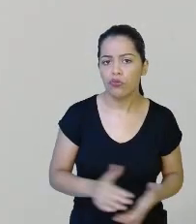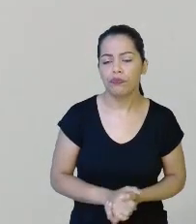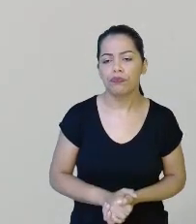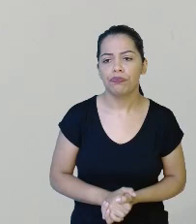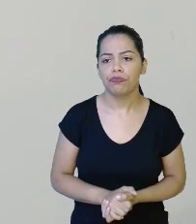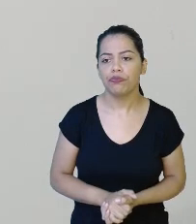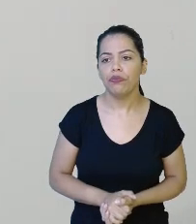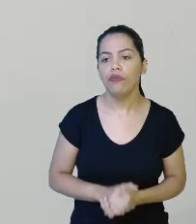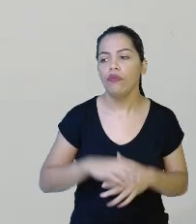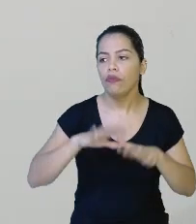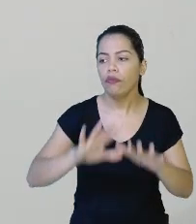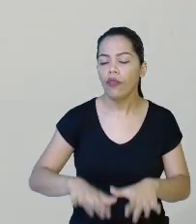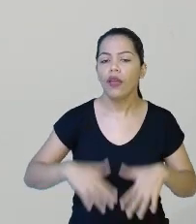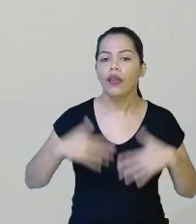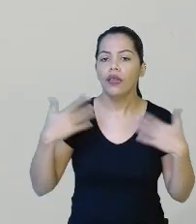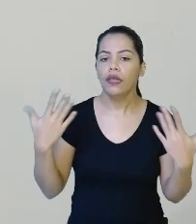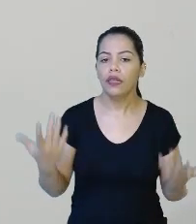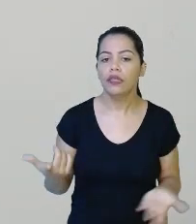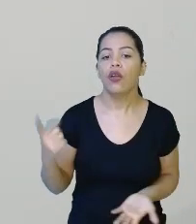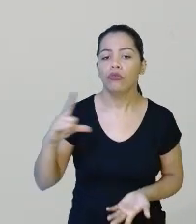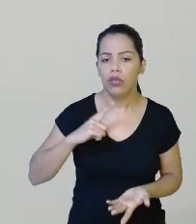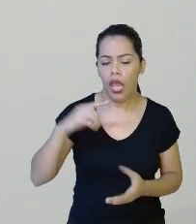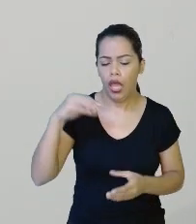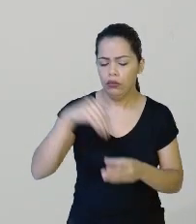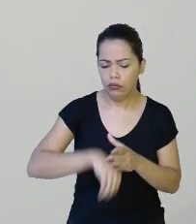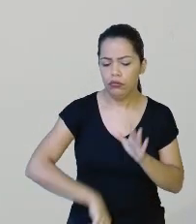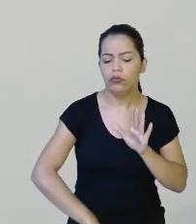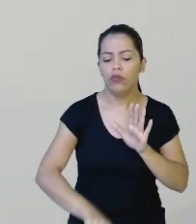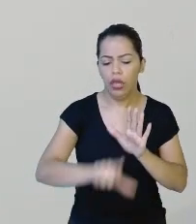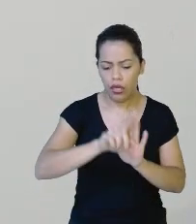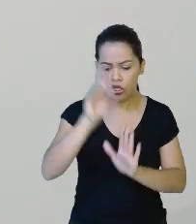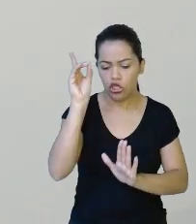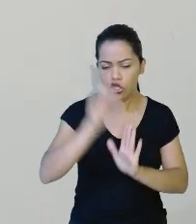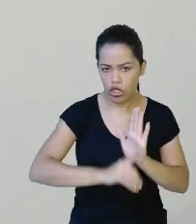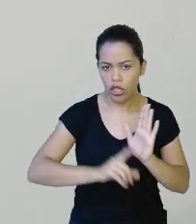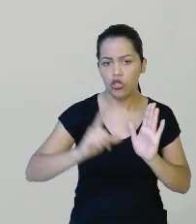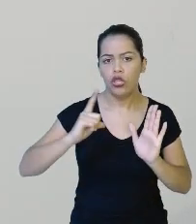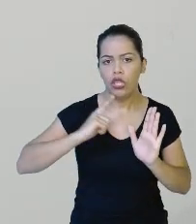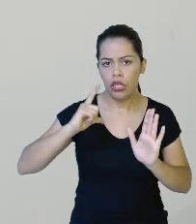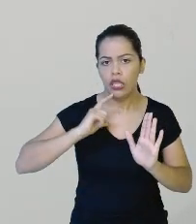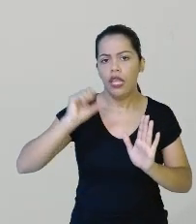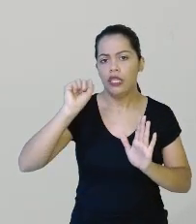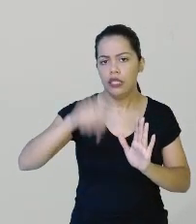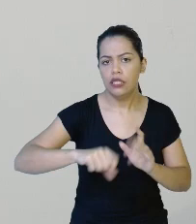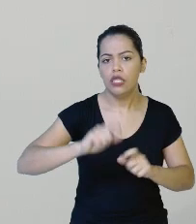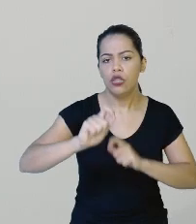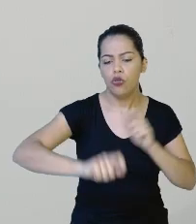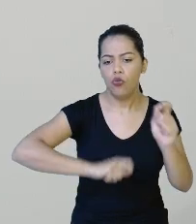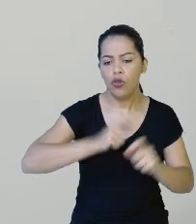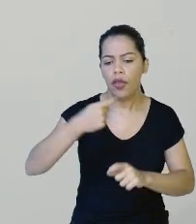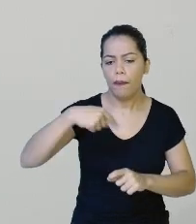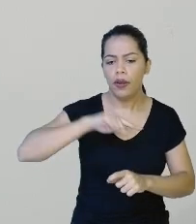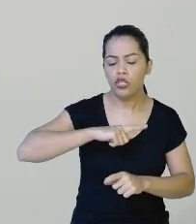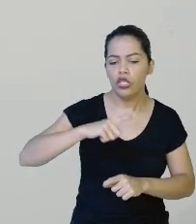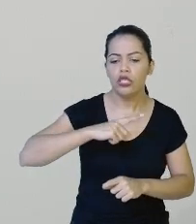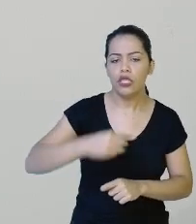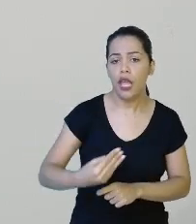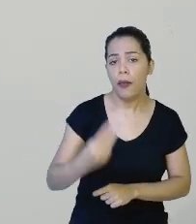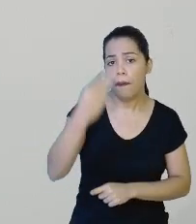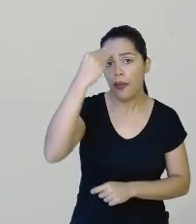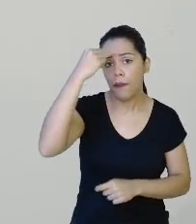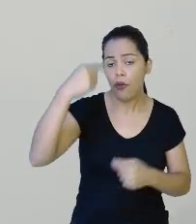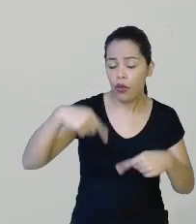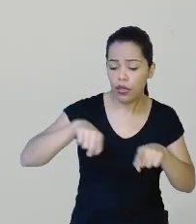comunidades após suas terras está previsto em lei, como eu já disse, implica na valorização de nossa memória e das contribuições